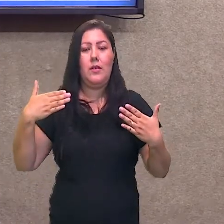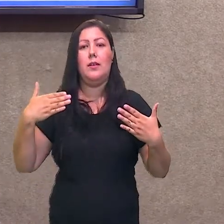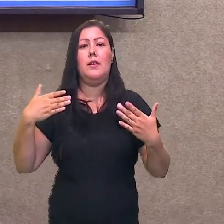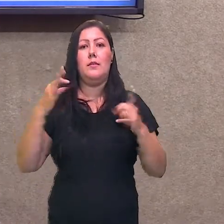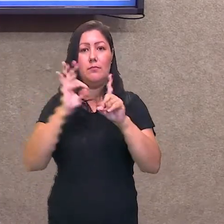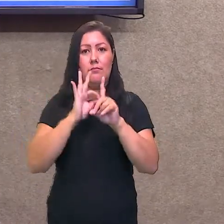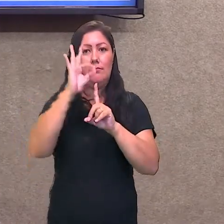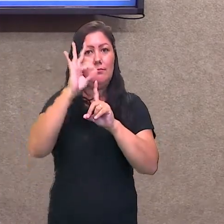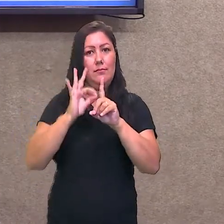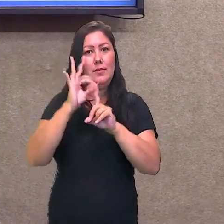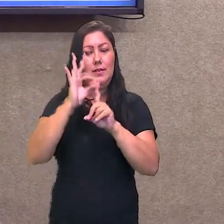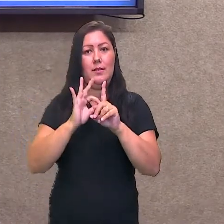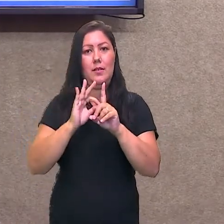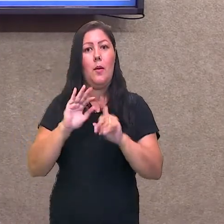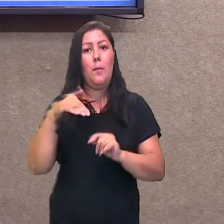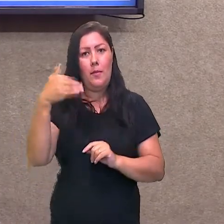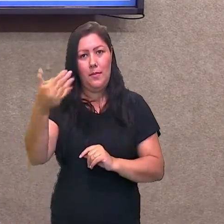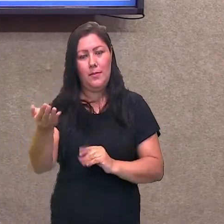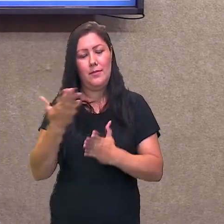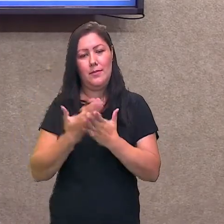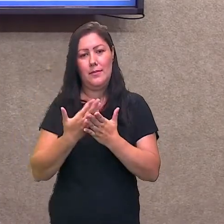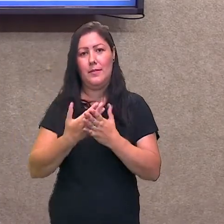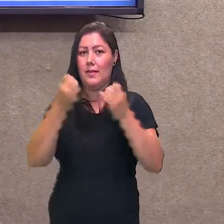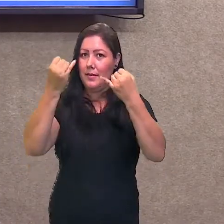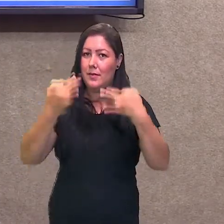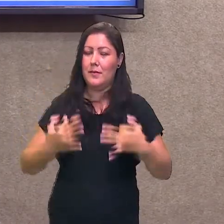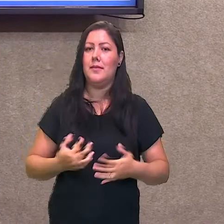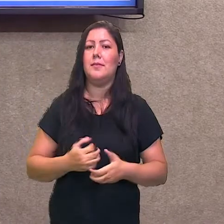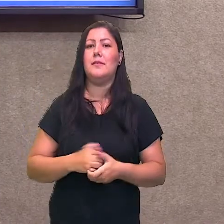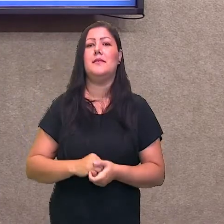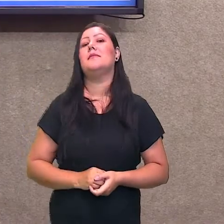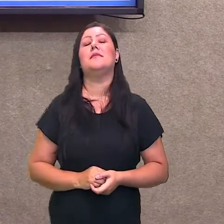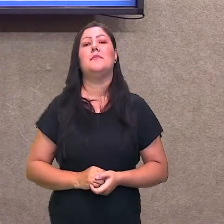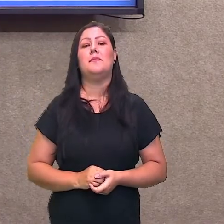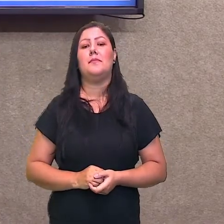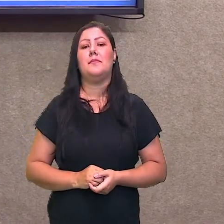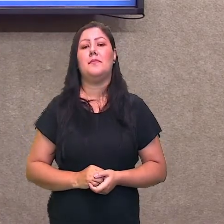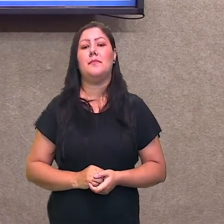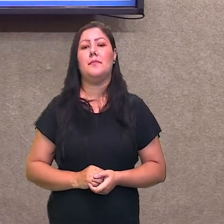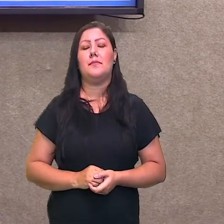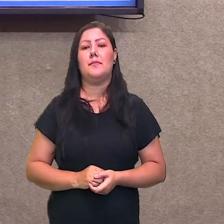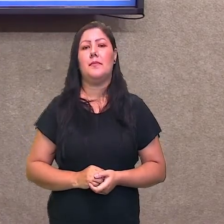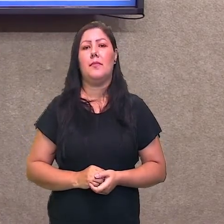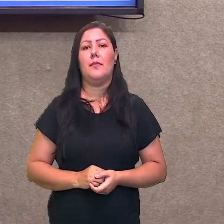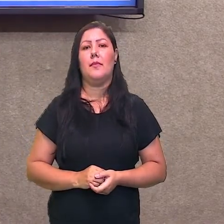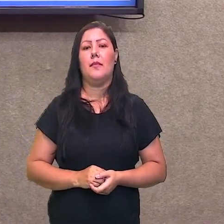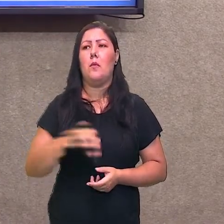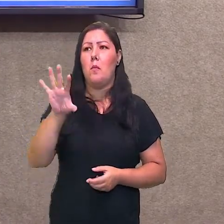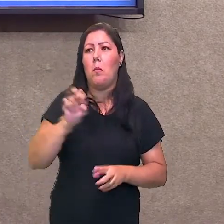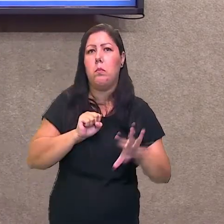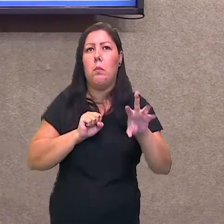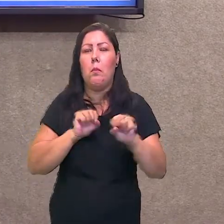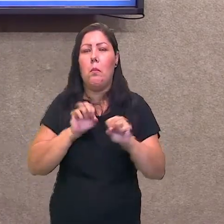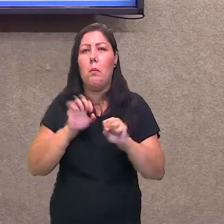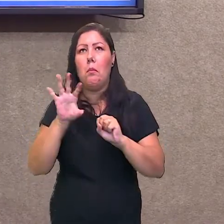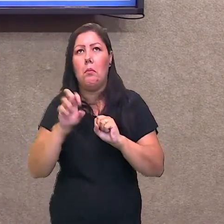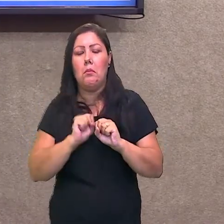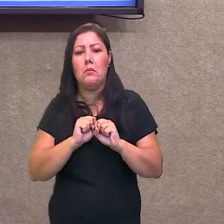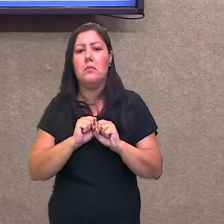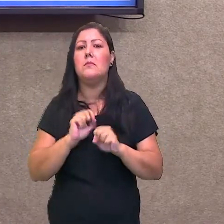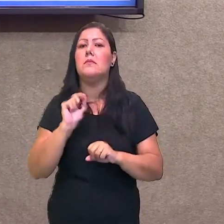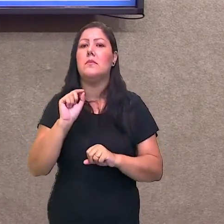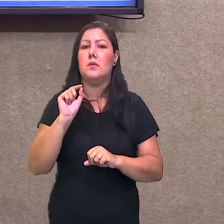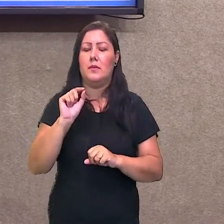aula. Nós vamos estar falando sobre o que isso vai interferir no nosso clima.